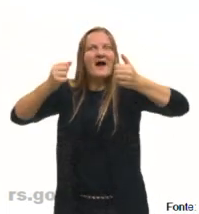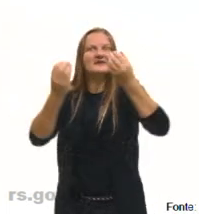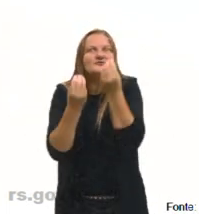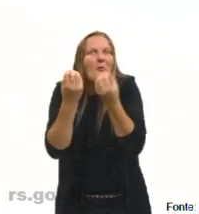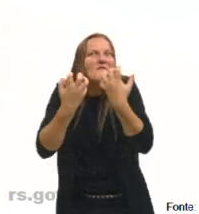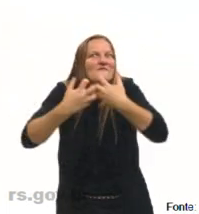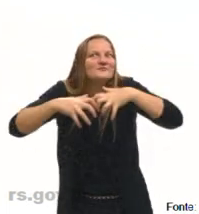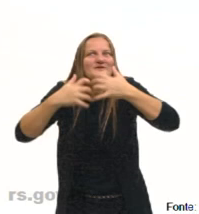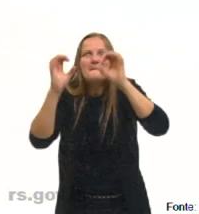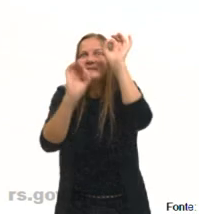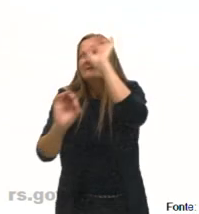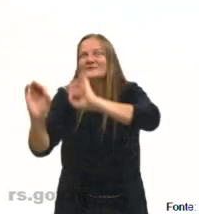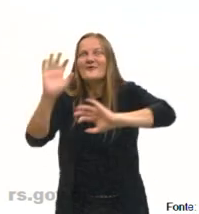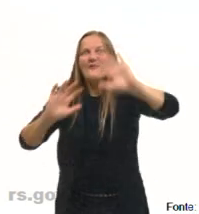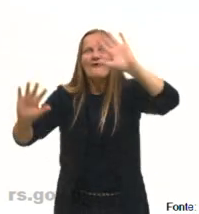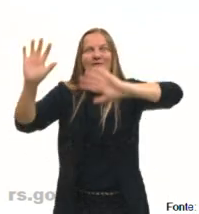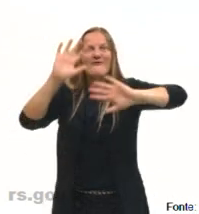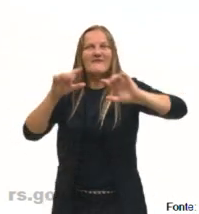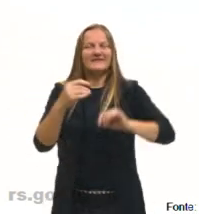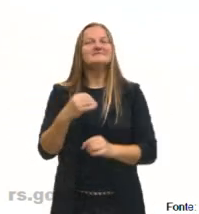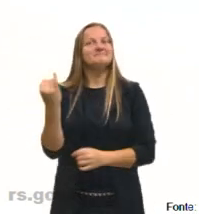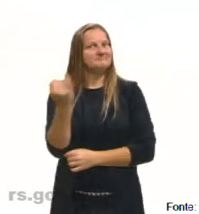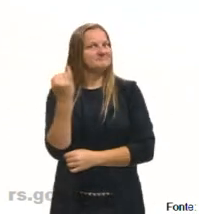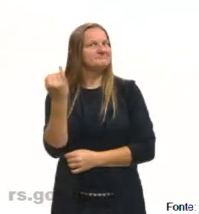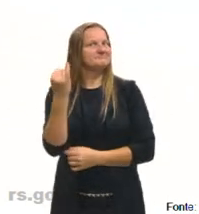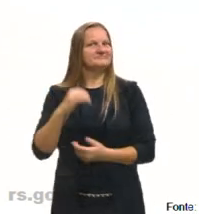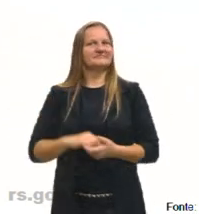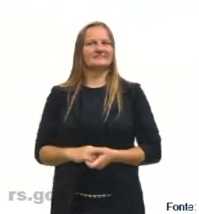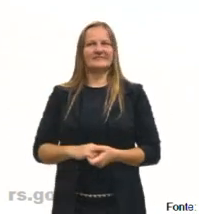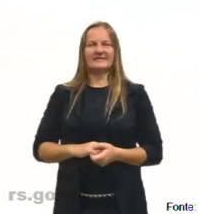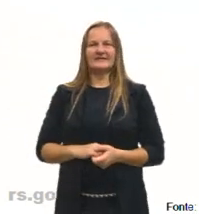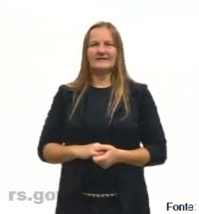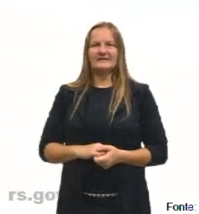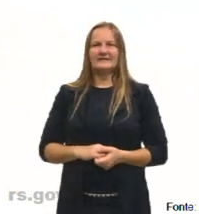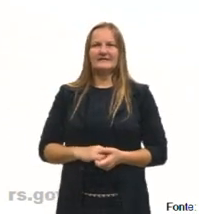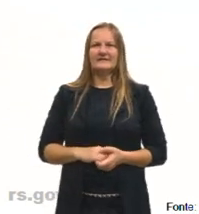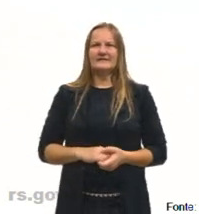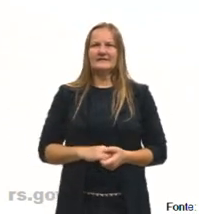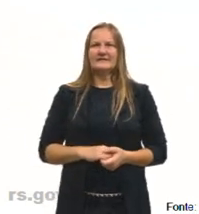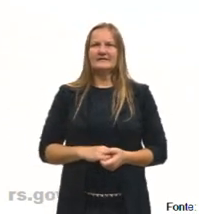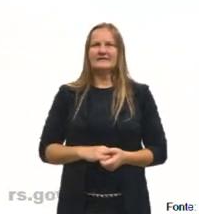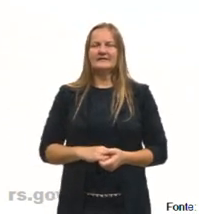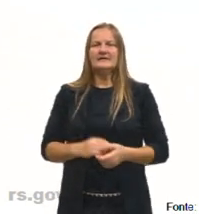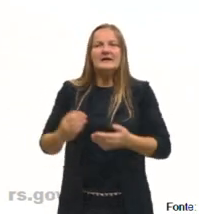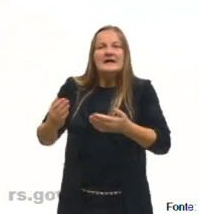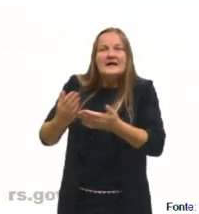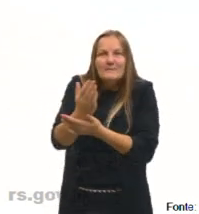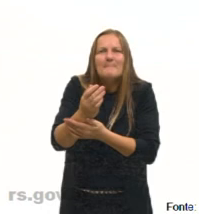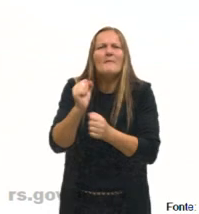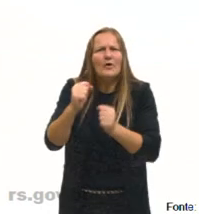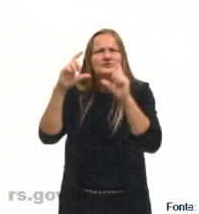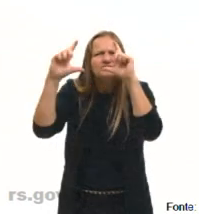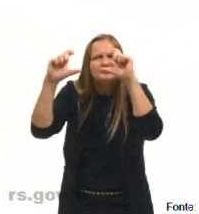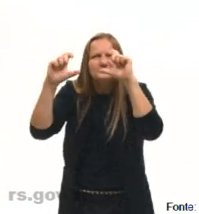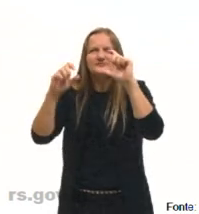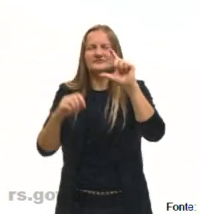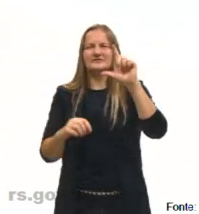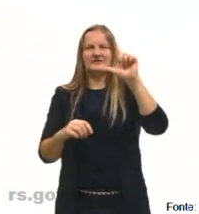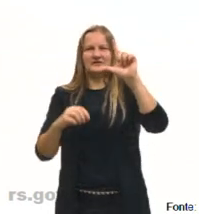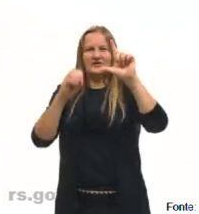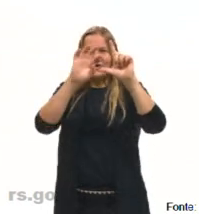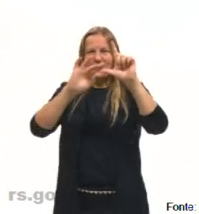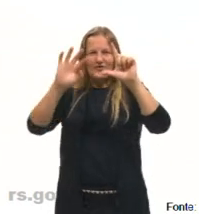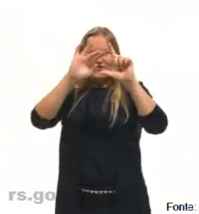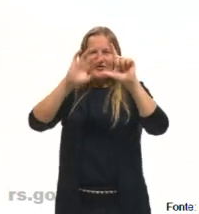essas essas imagens tá a gurizada então entra nesse QR Code aqui dá uma olhadinha